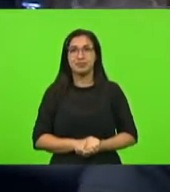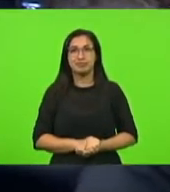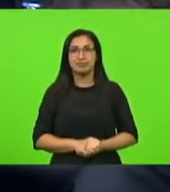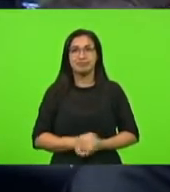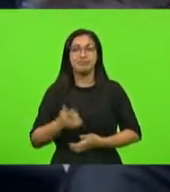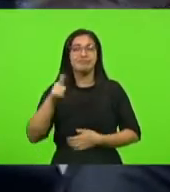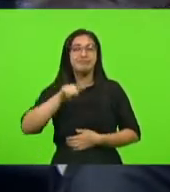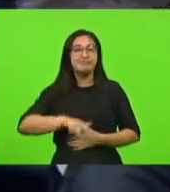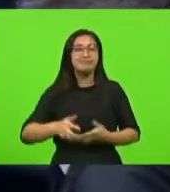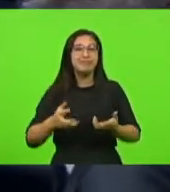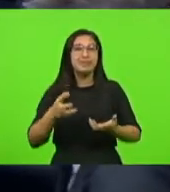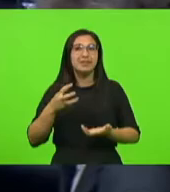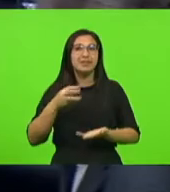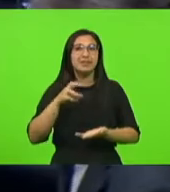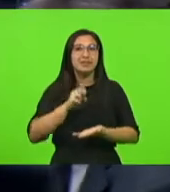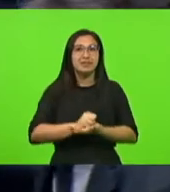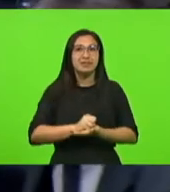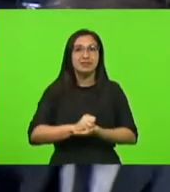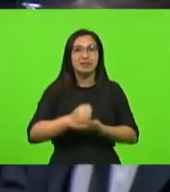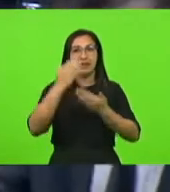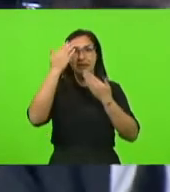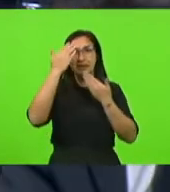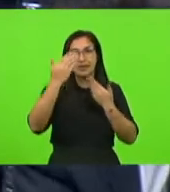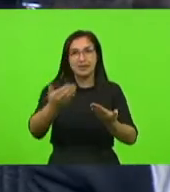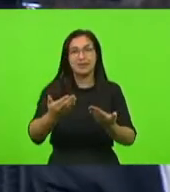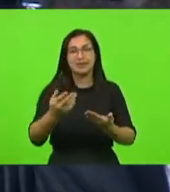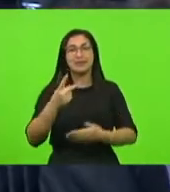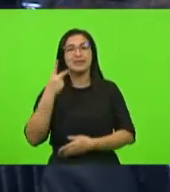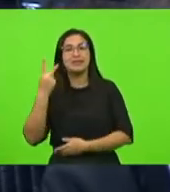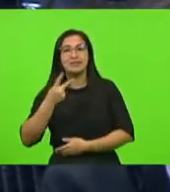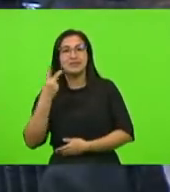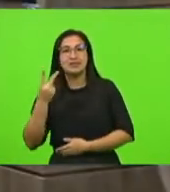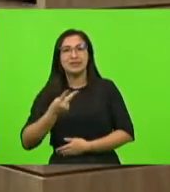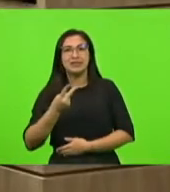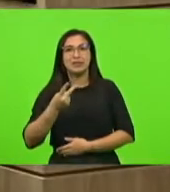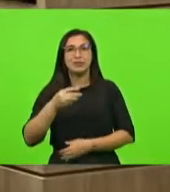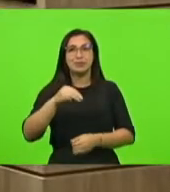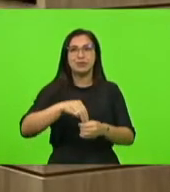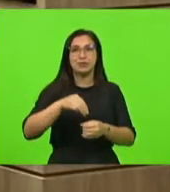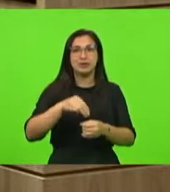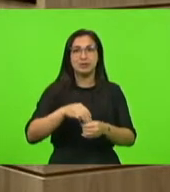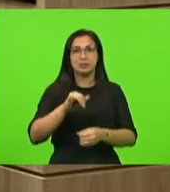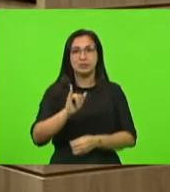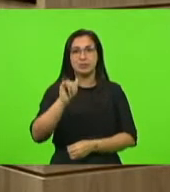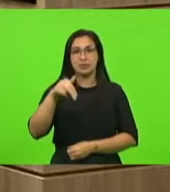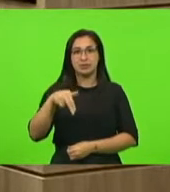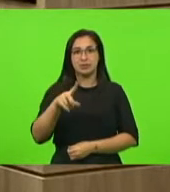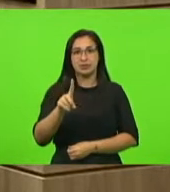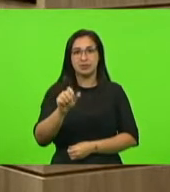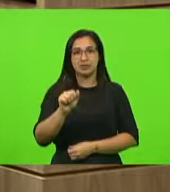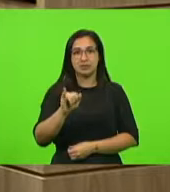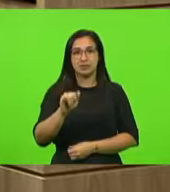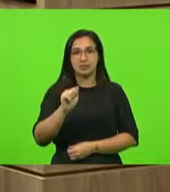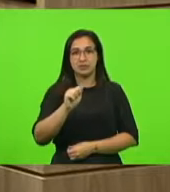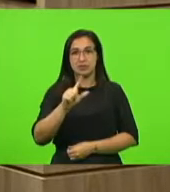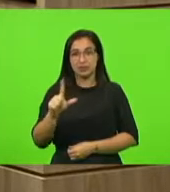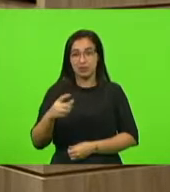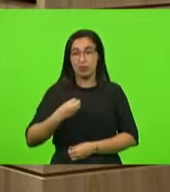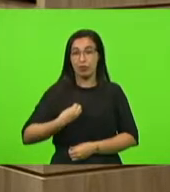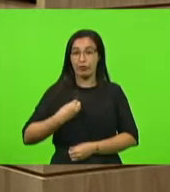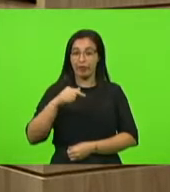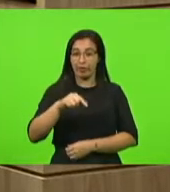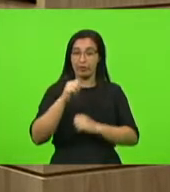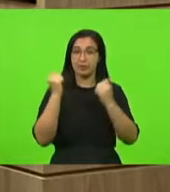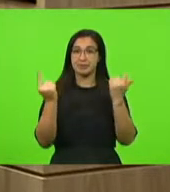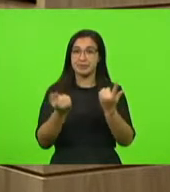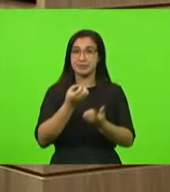de registrar a presença e agradecer profundamente do vereador da cidade de Indaial, Diogo de Pim, que se encontra aqui no nosso parlamento. Seja sempre